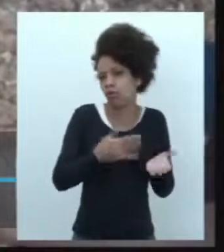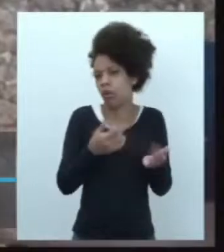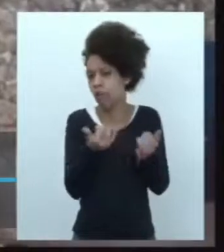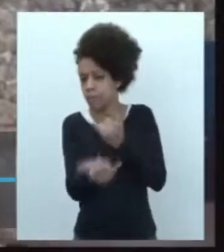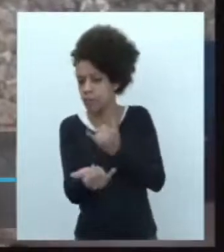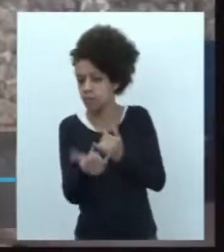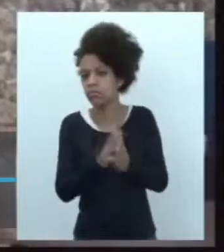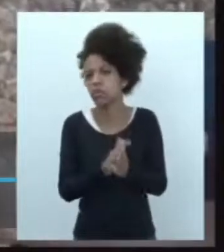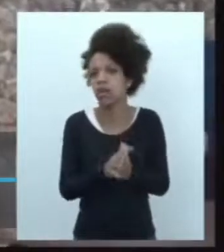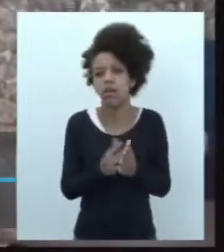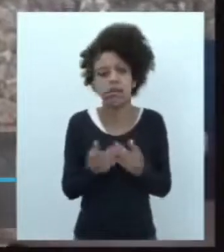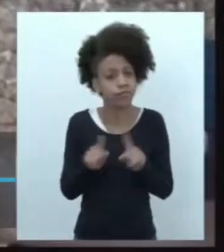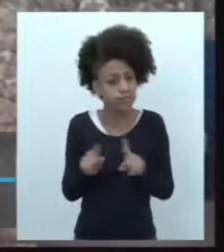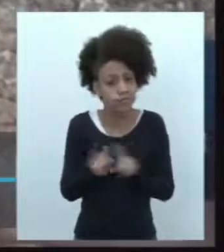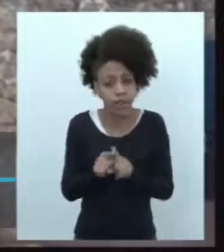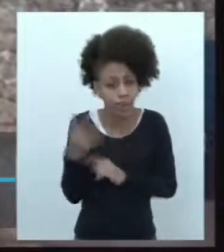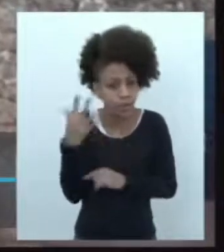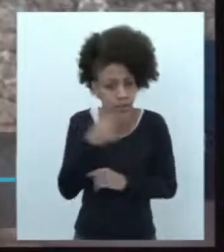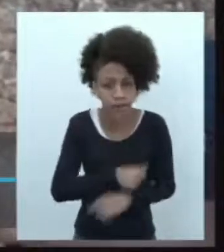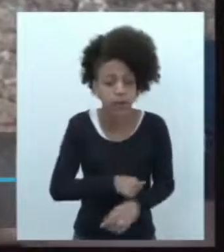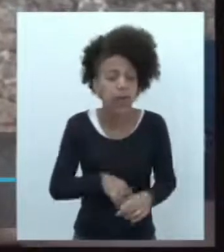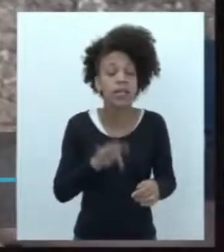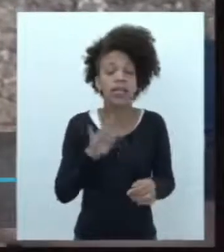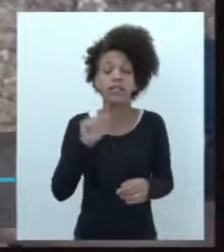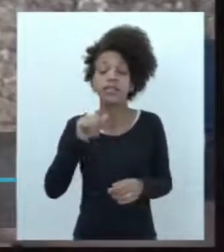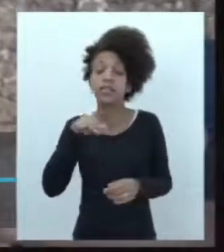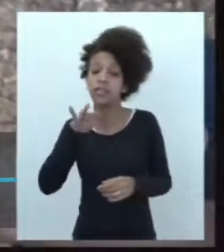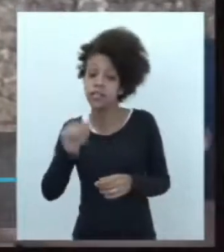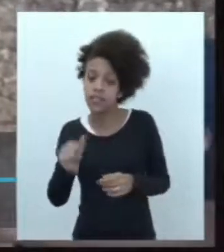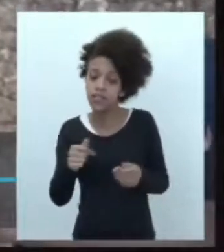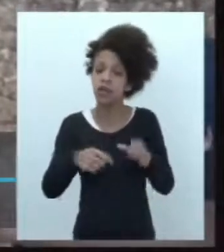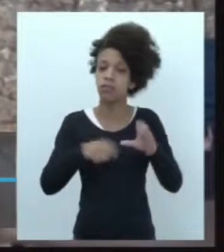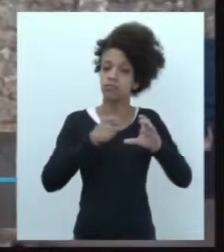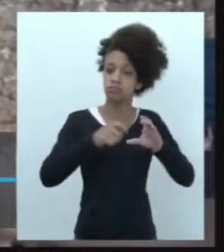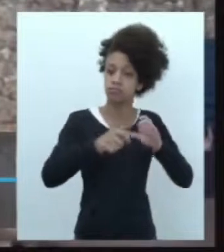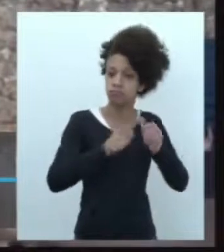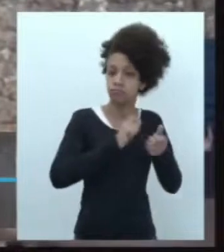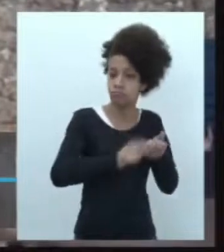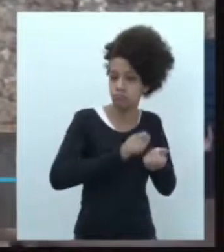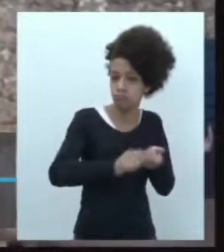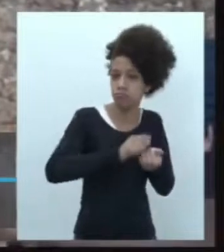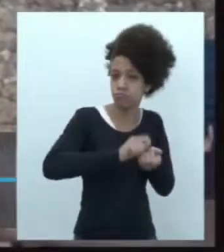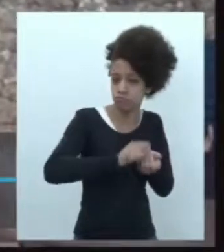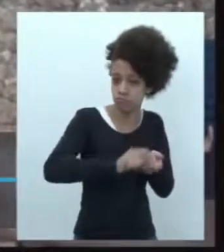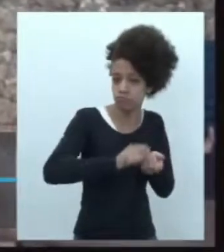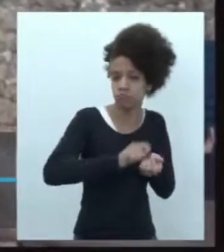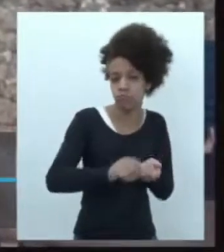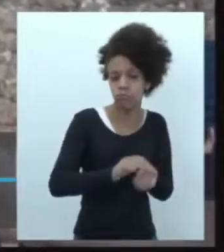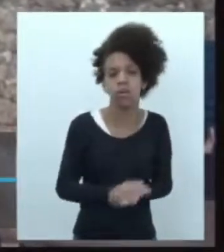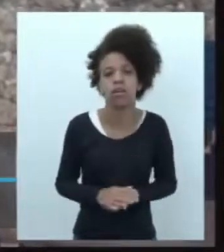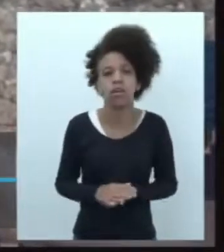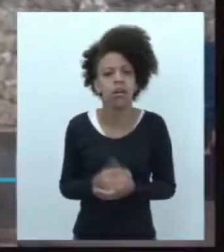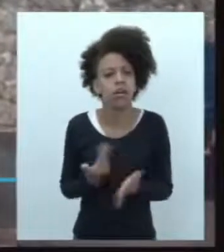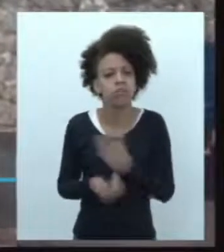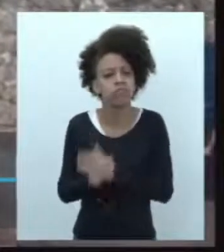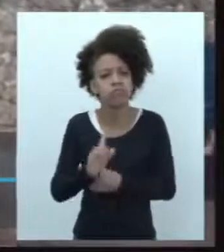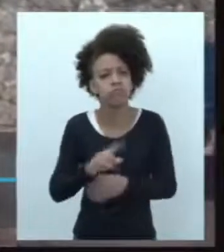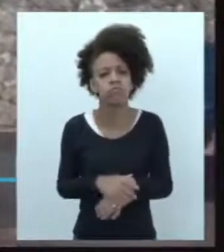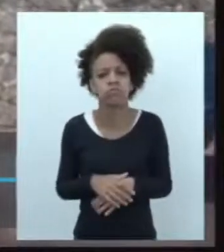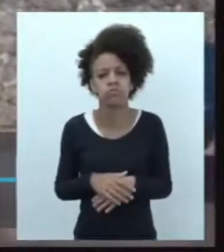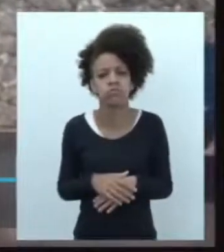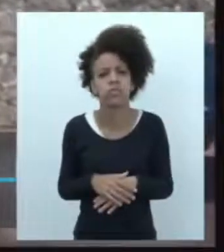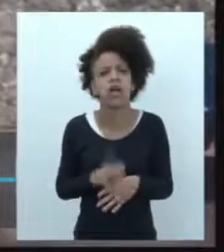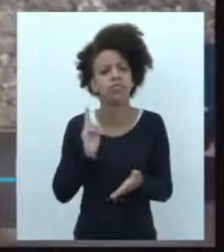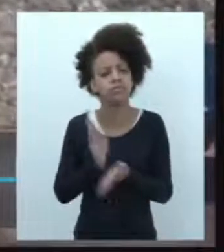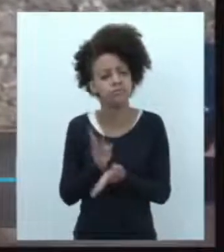Aquilo também é bonito, o tantã tocado com a mão. E não se perdeu. Pelo contrário, cada